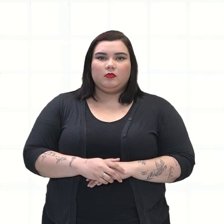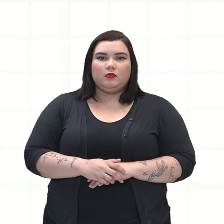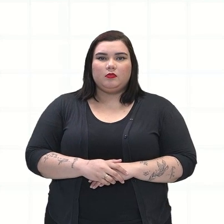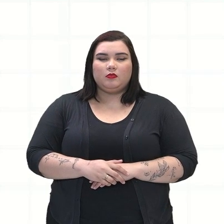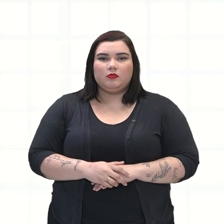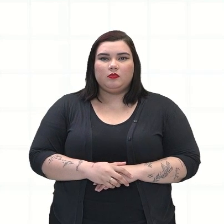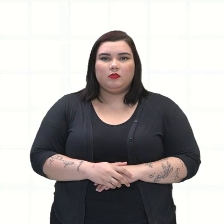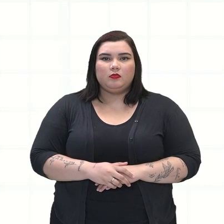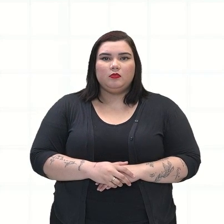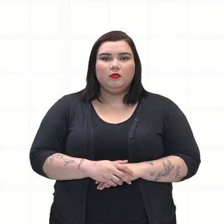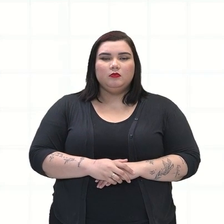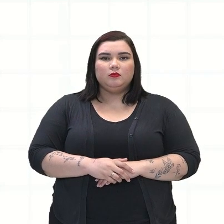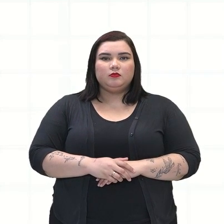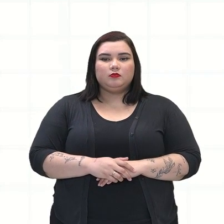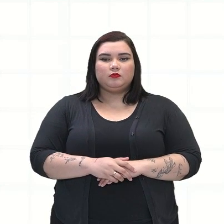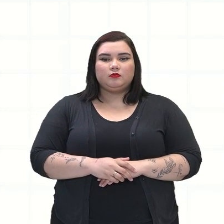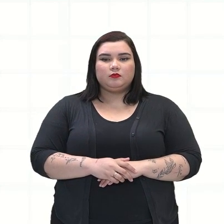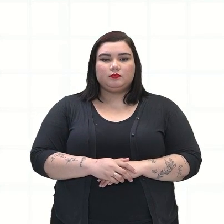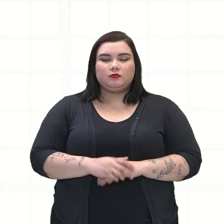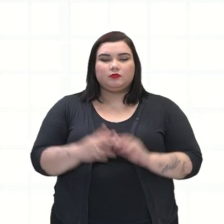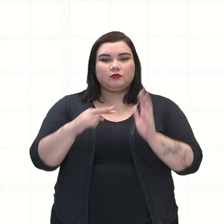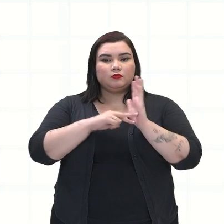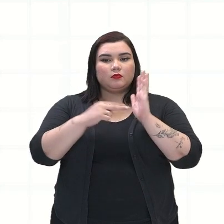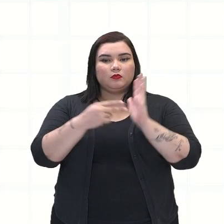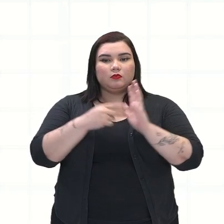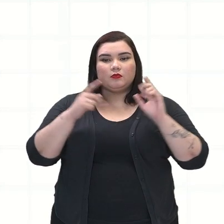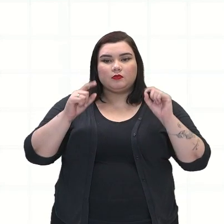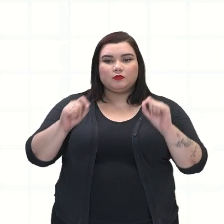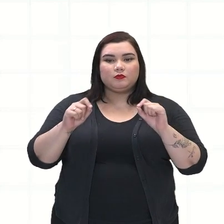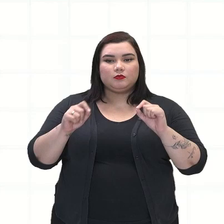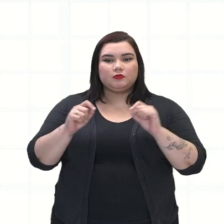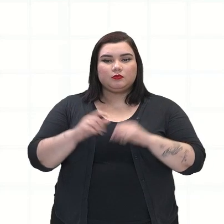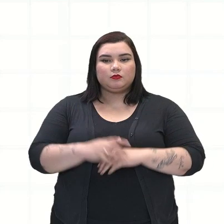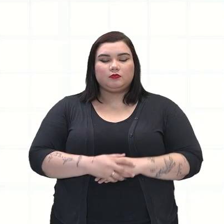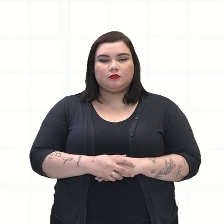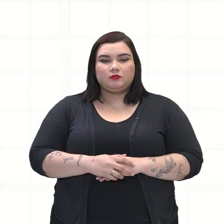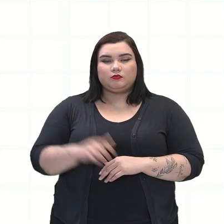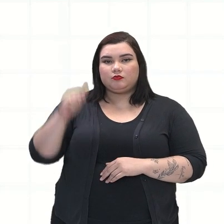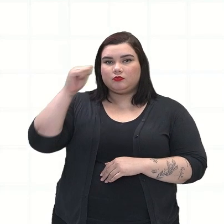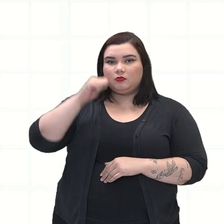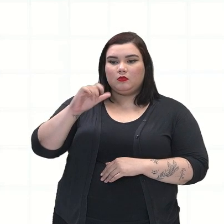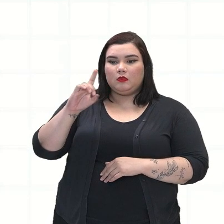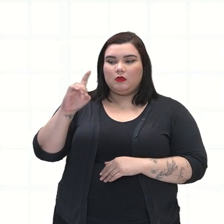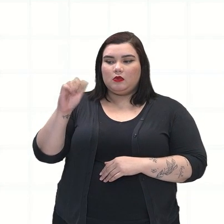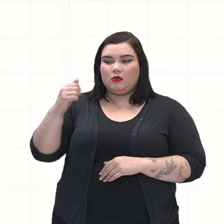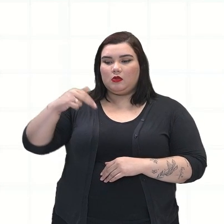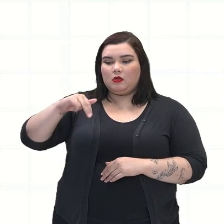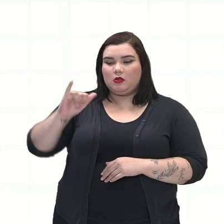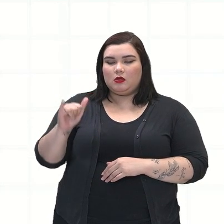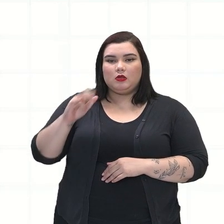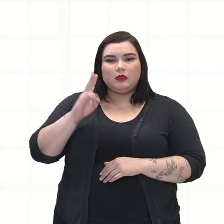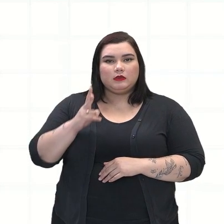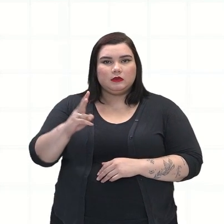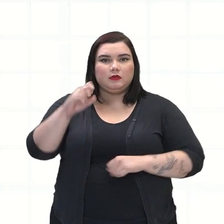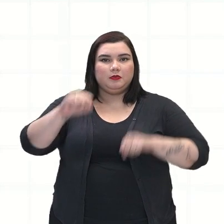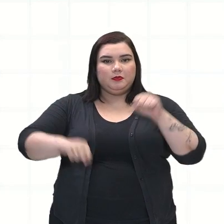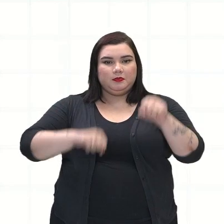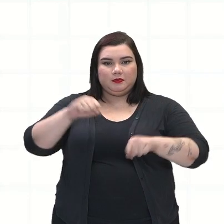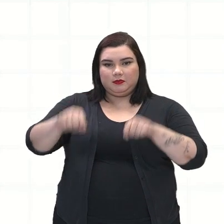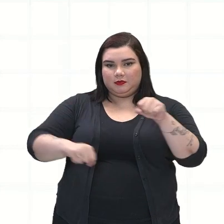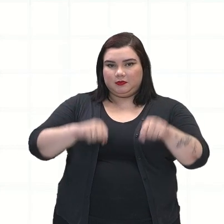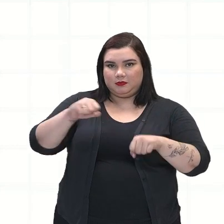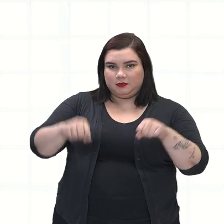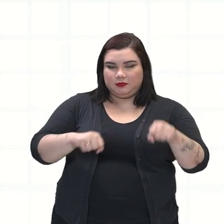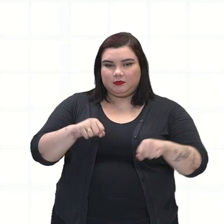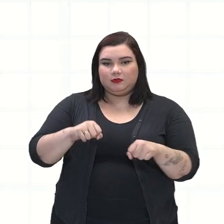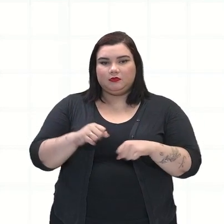a bike. Que significa o quê? A Dani sempre anda de bicicleta.